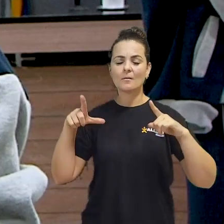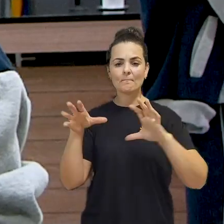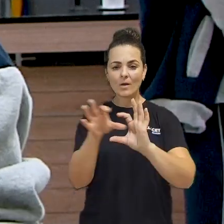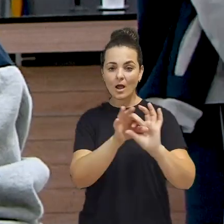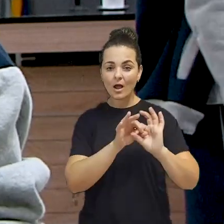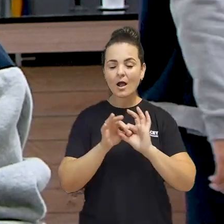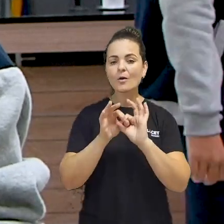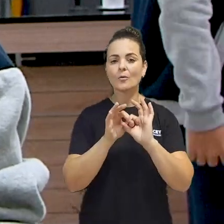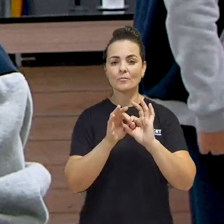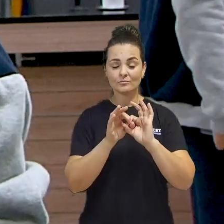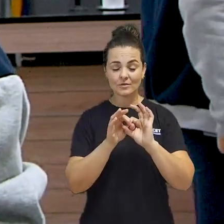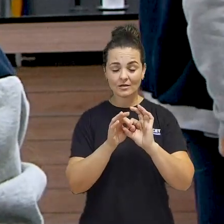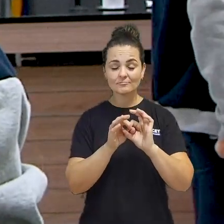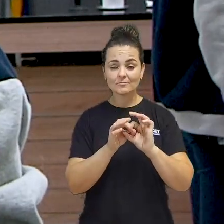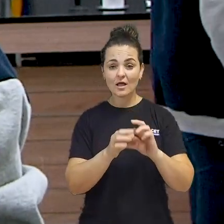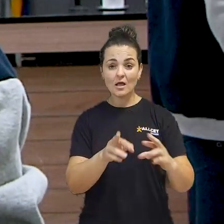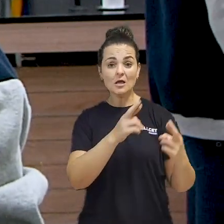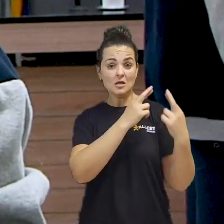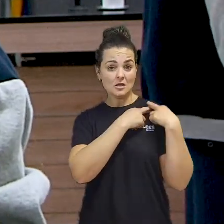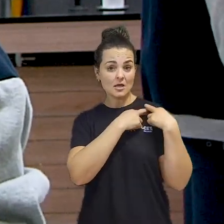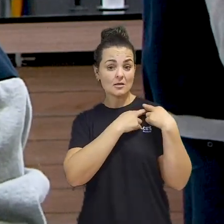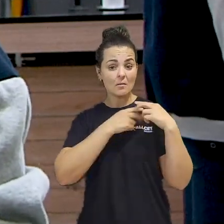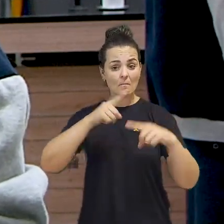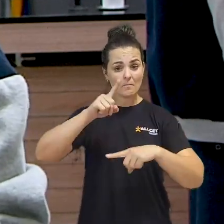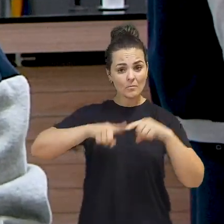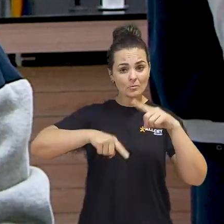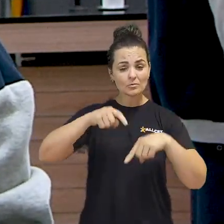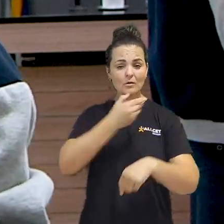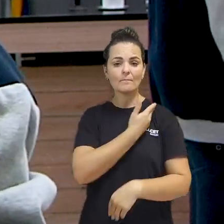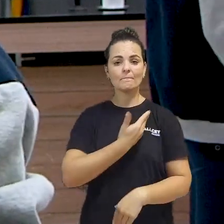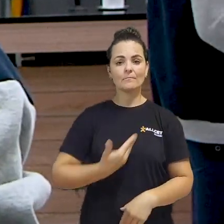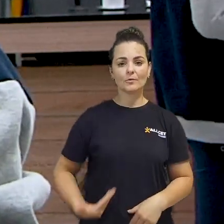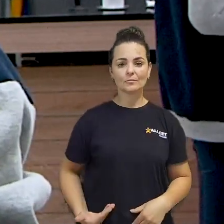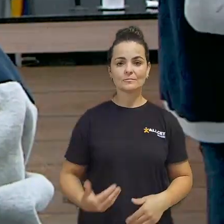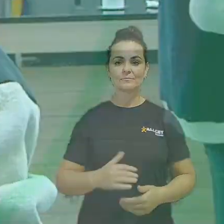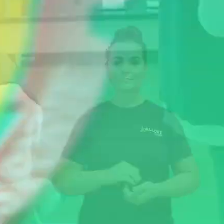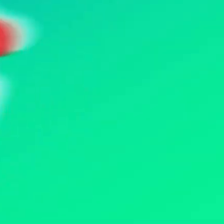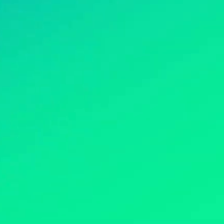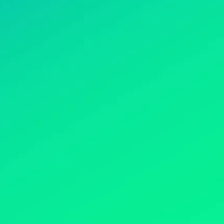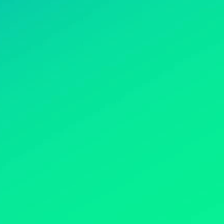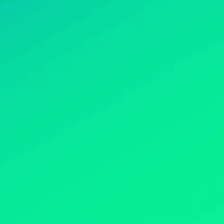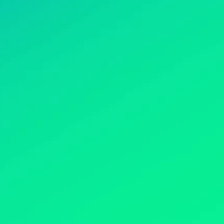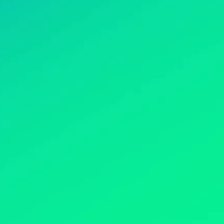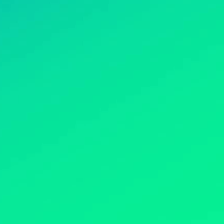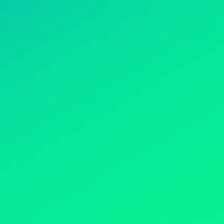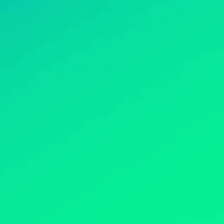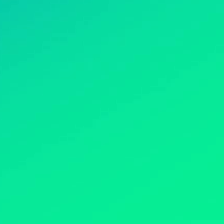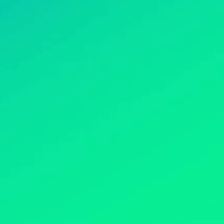comunhão e também a responsabilidade deles com os utensílios públicos